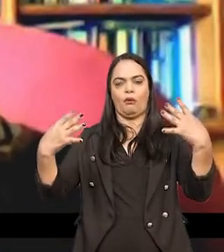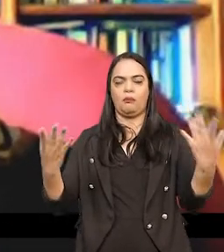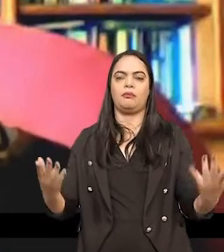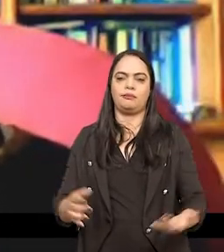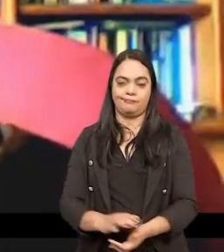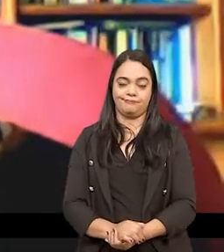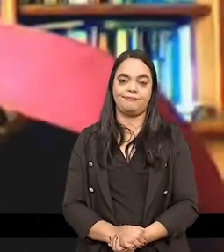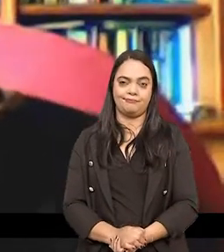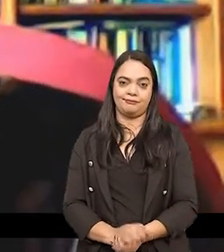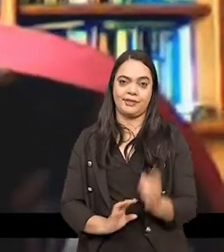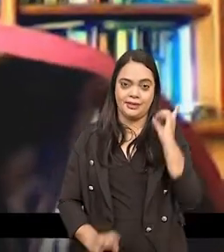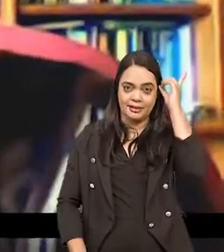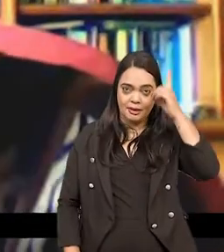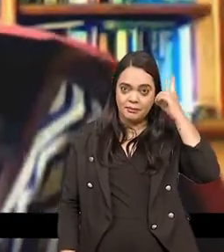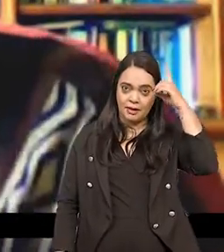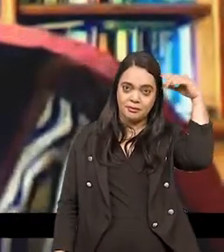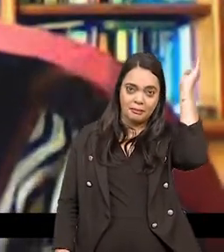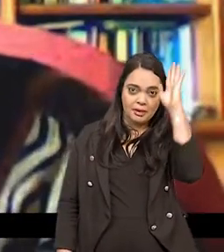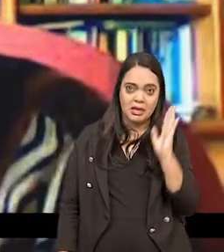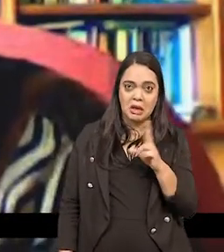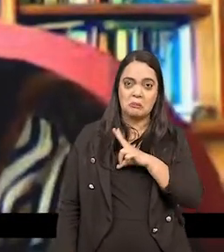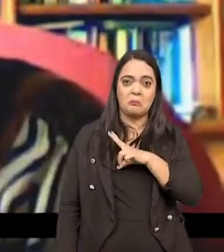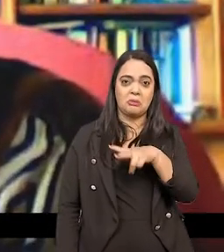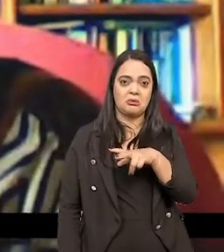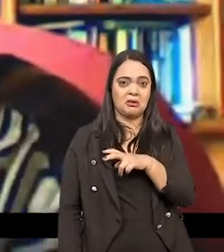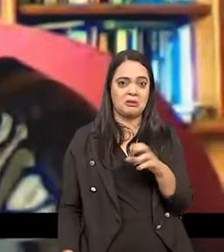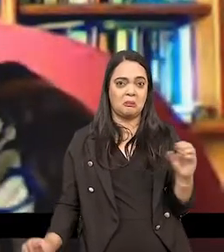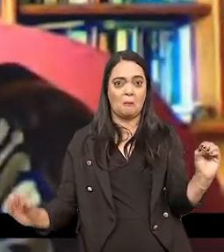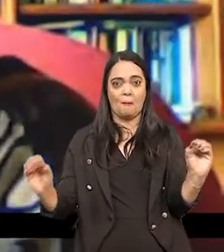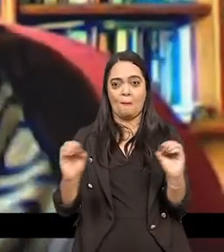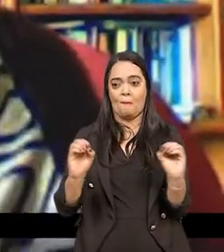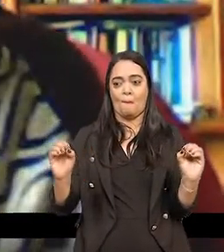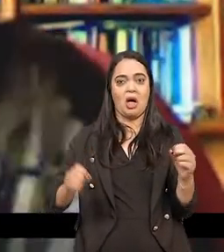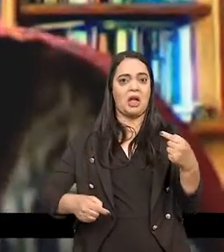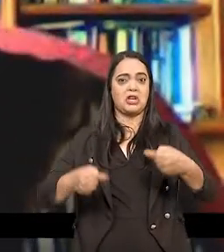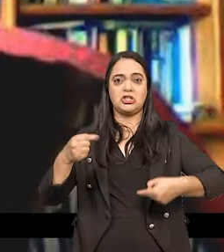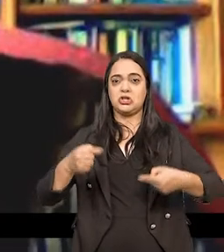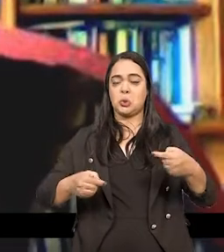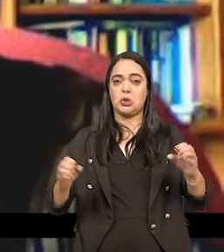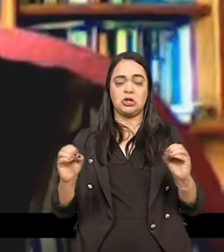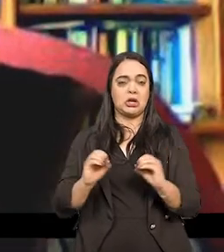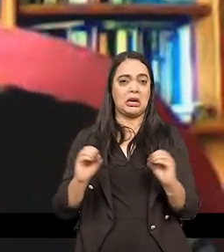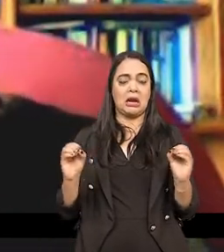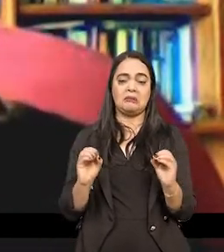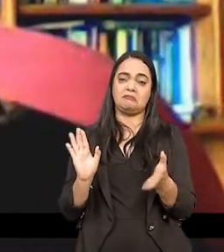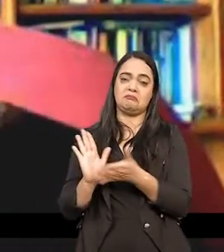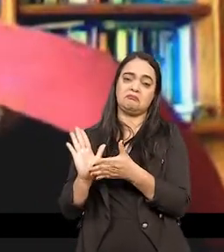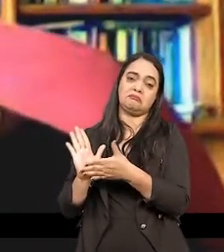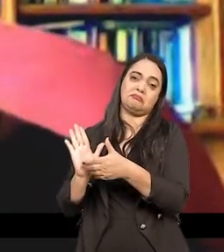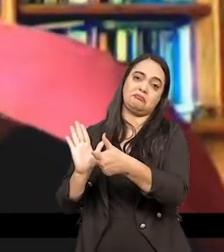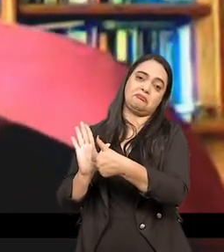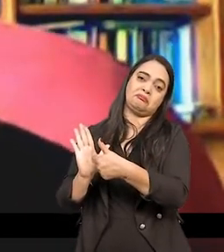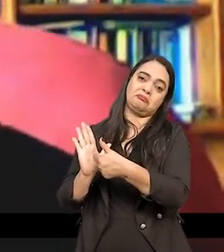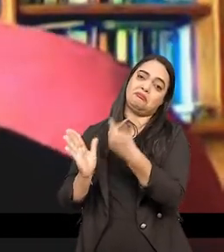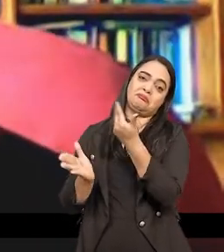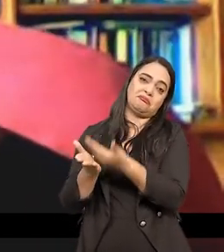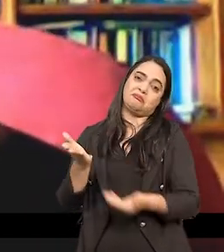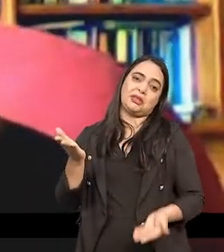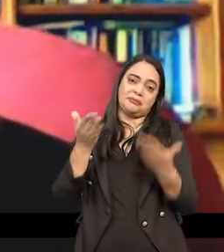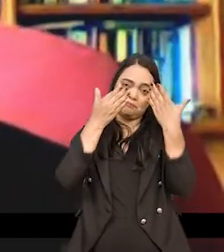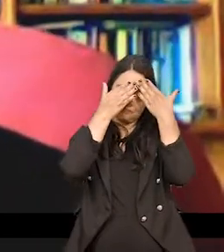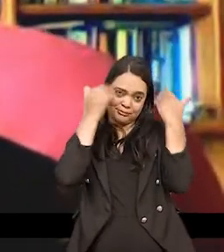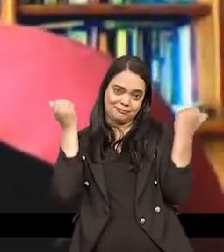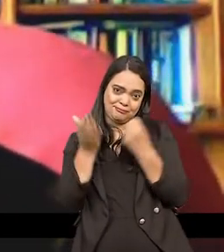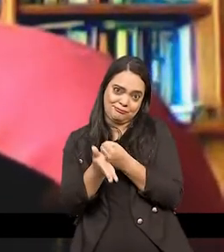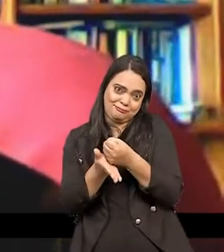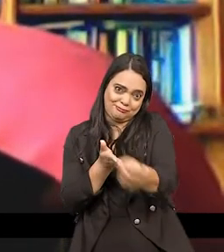portugueses, brasileiros, africanos, ninguém vai discutir a resposta desse cara, e essa proposta desse voto vai ser esquecida.